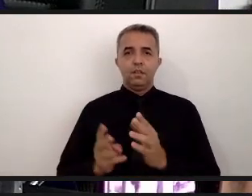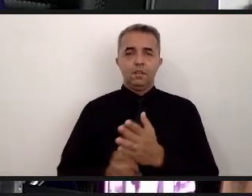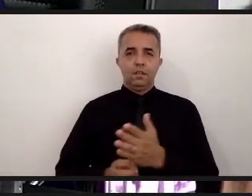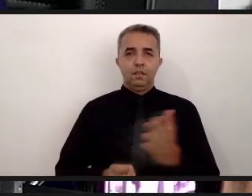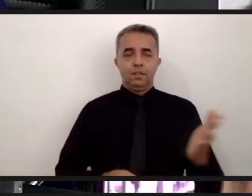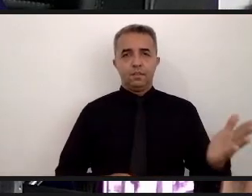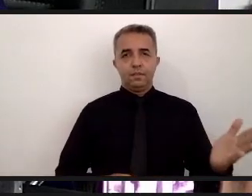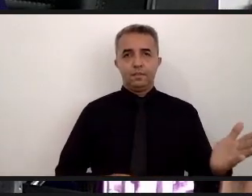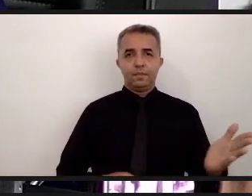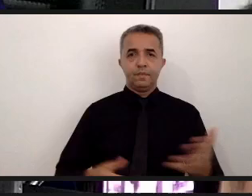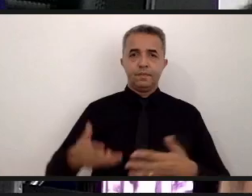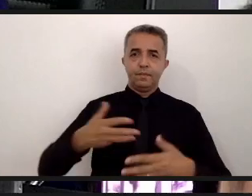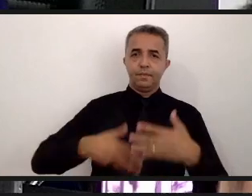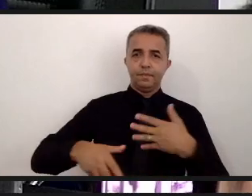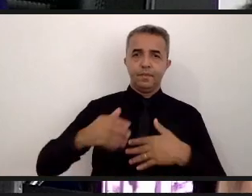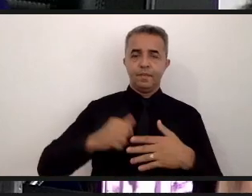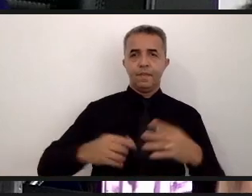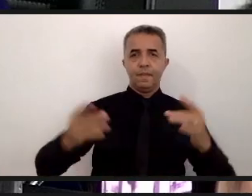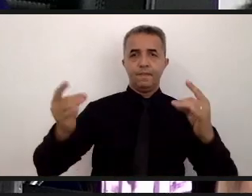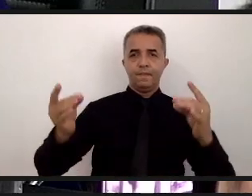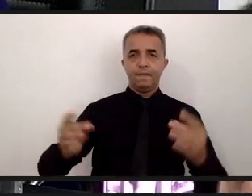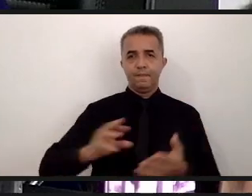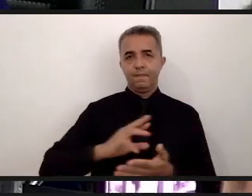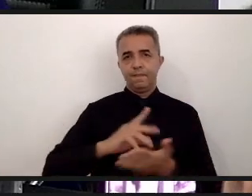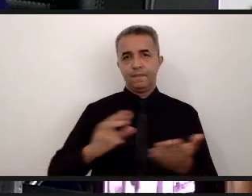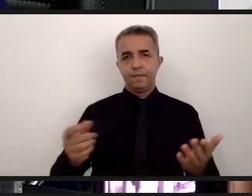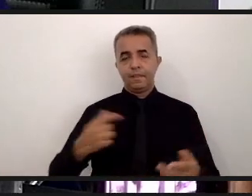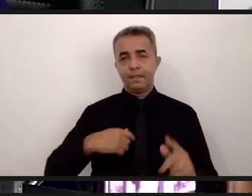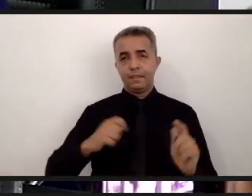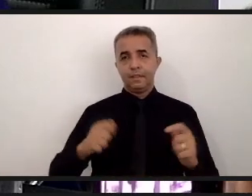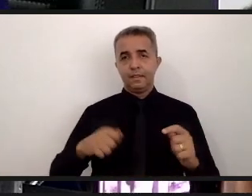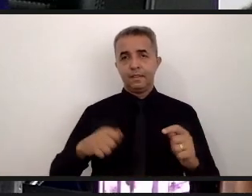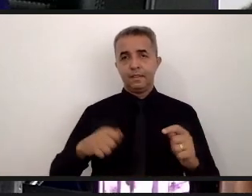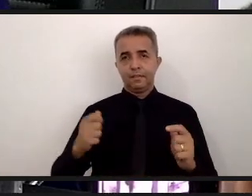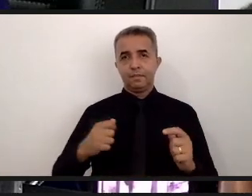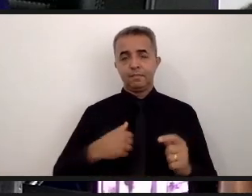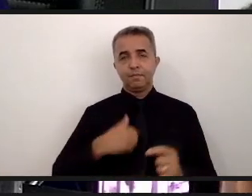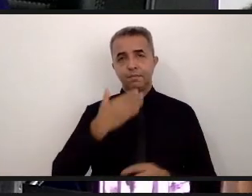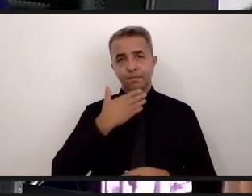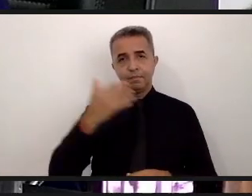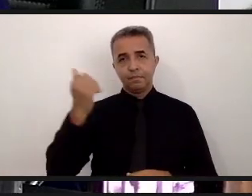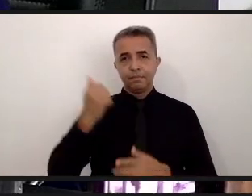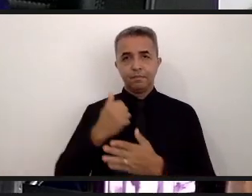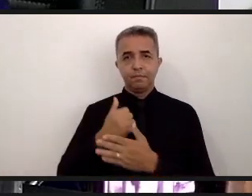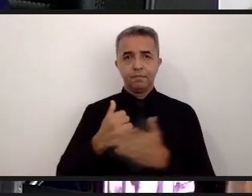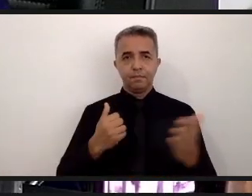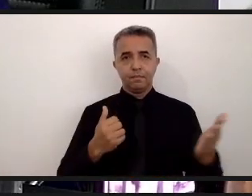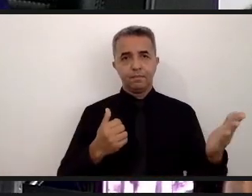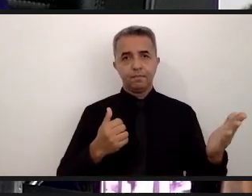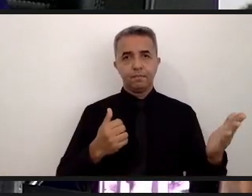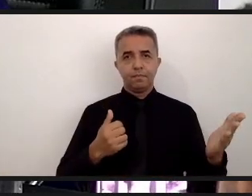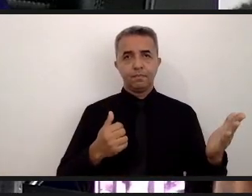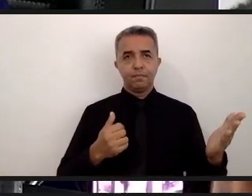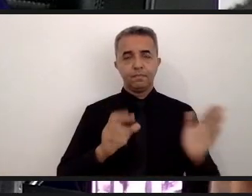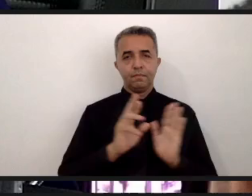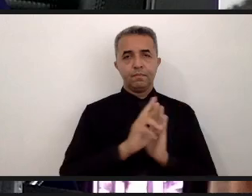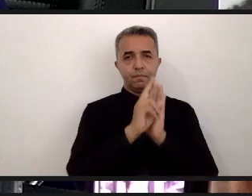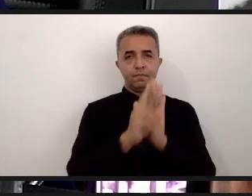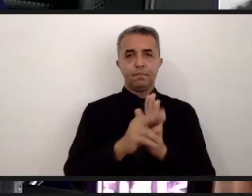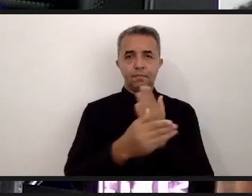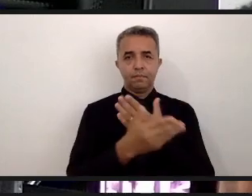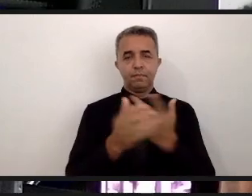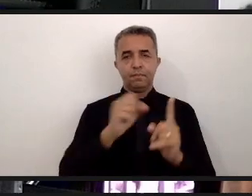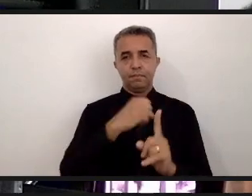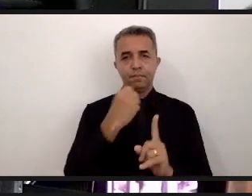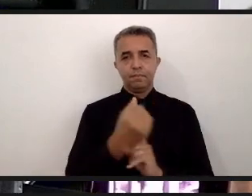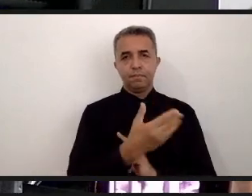vezes cuidando dos mínimos detalhes, para que eu possa desenvolver o meu melhor aqui dentro e poder representar bem a nossa sociedade. O